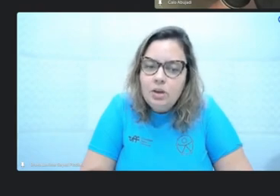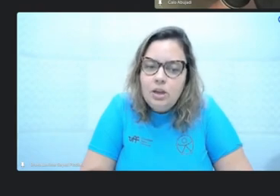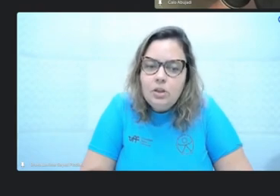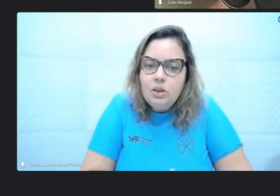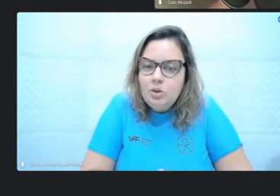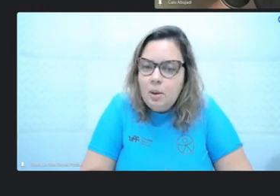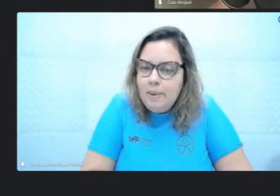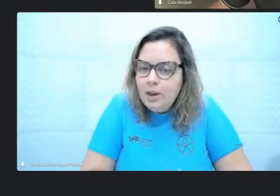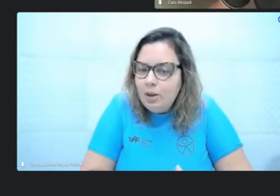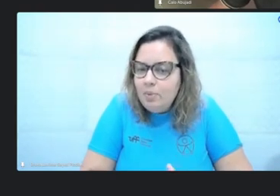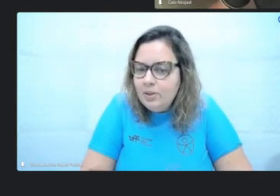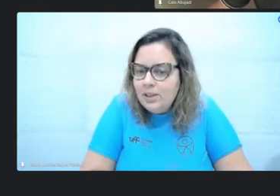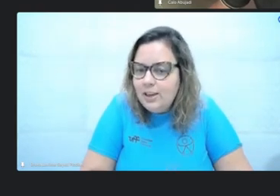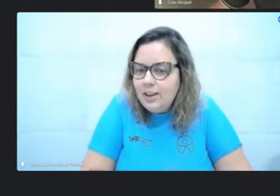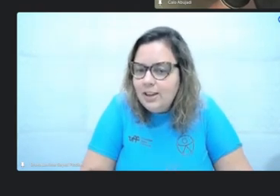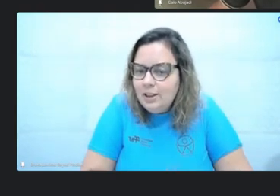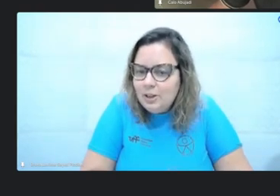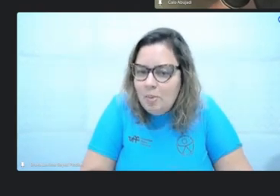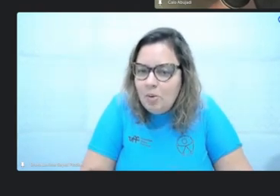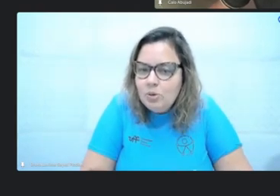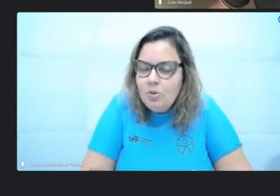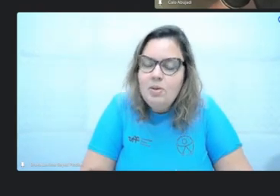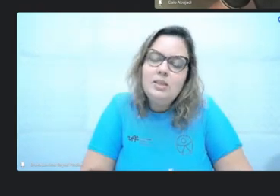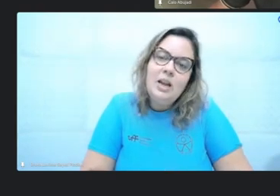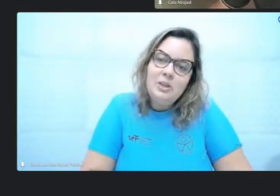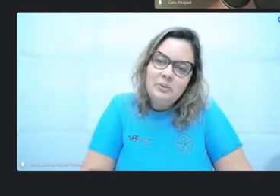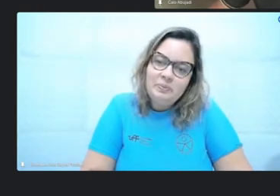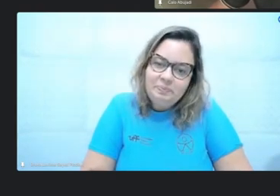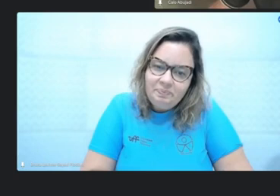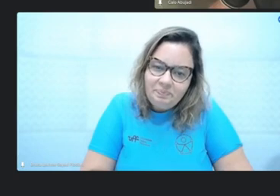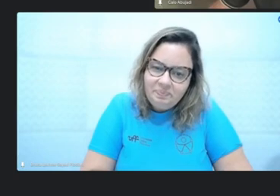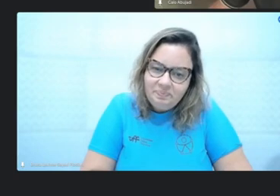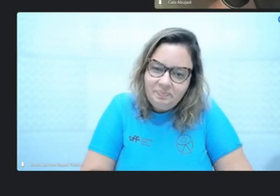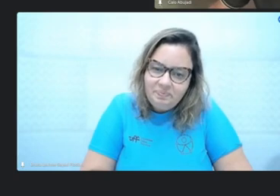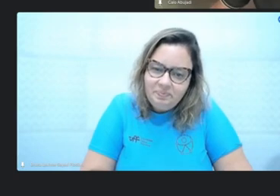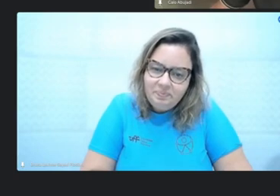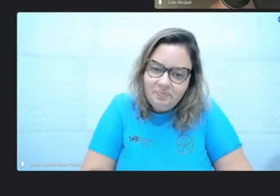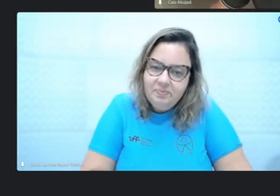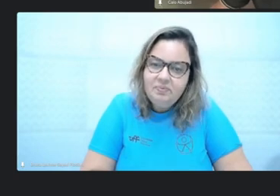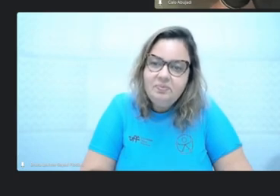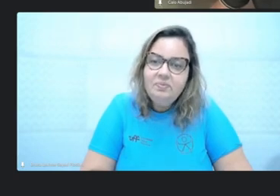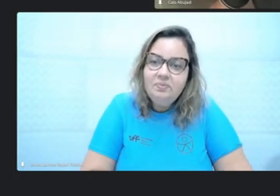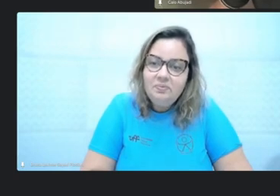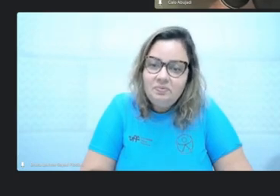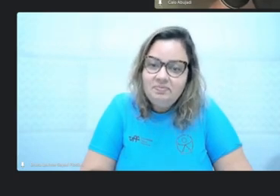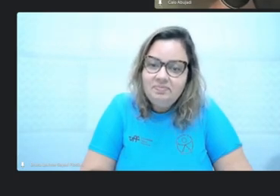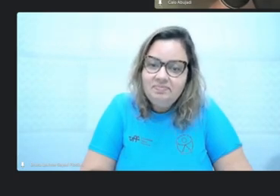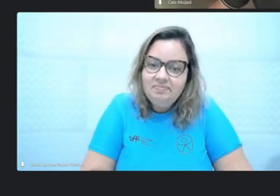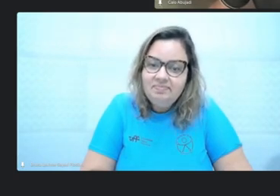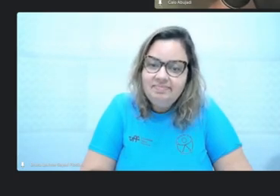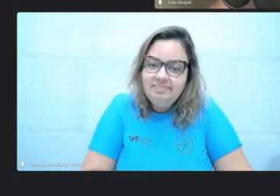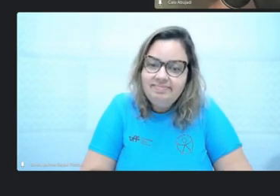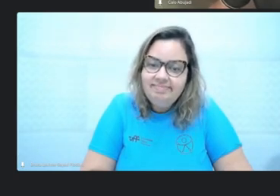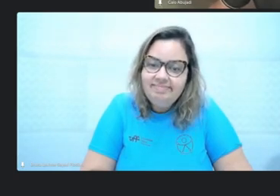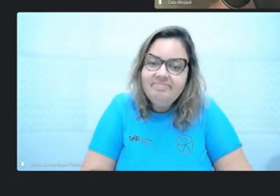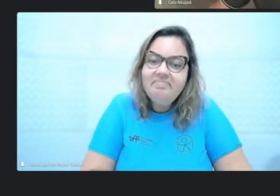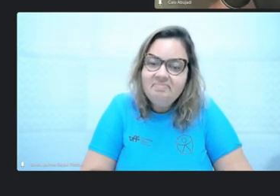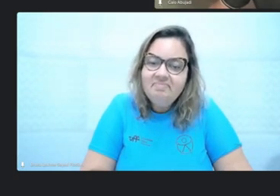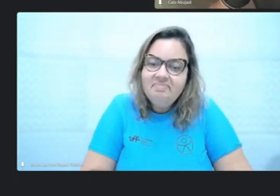desenvolvendo. Eu deixo aberto aí para você deixar uma última mensagem. Ah, Caminho Azul é o nosso sonho, né?